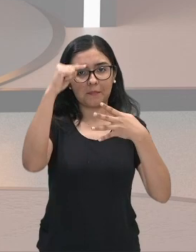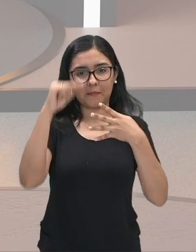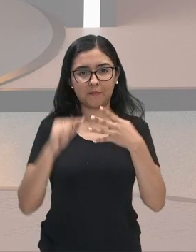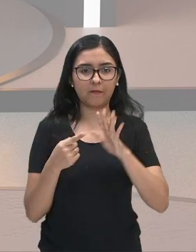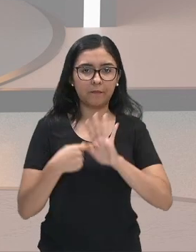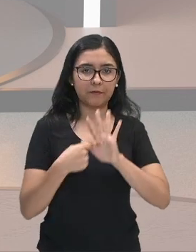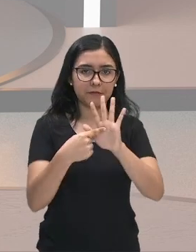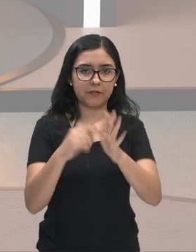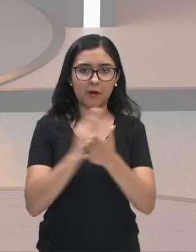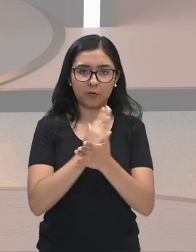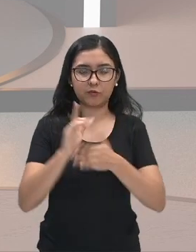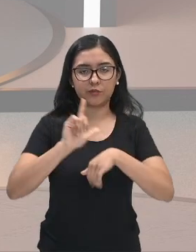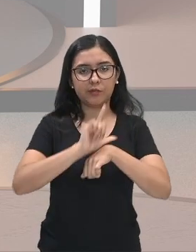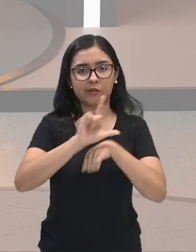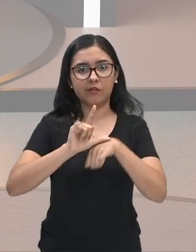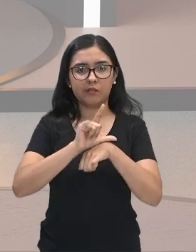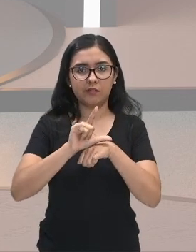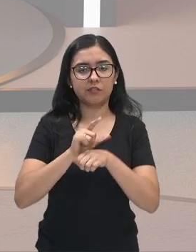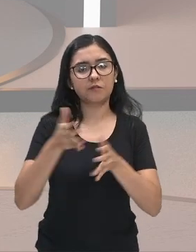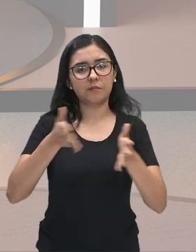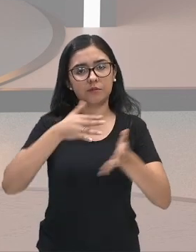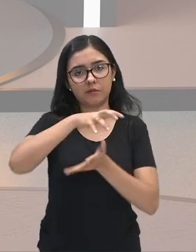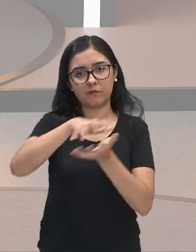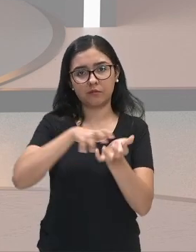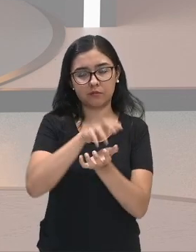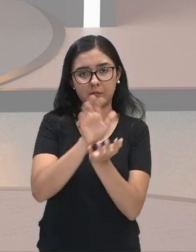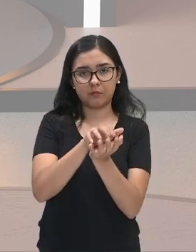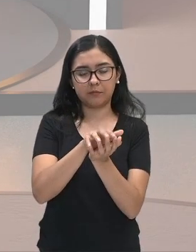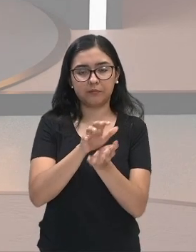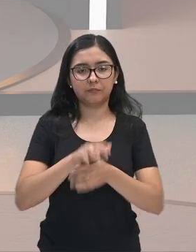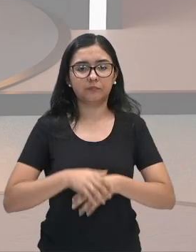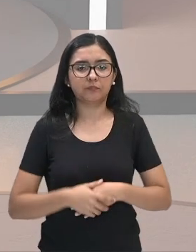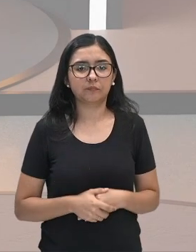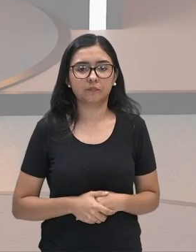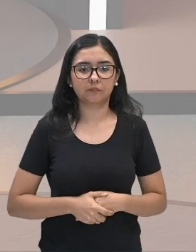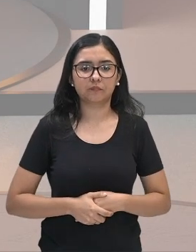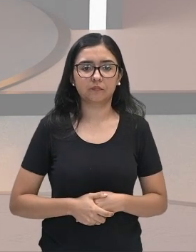aí alguns dos líderes, né, dessa revolução. Vamos lá?